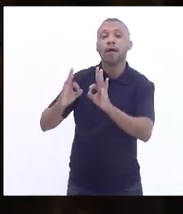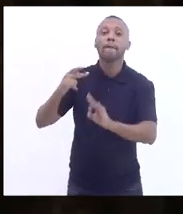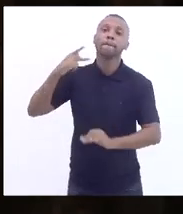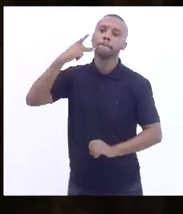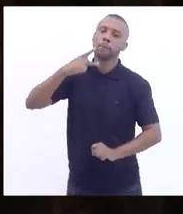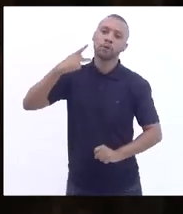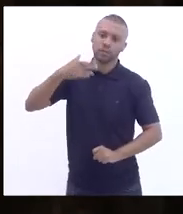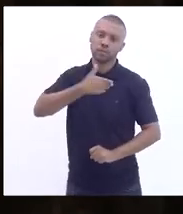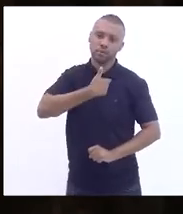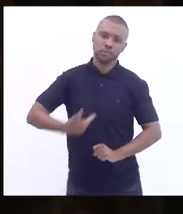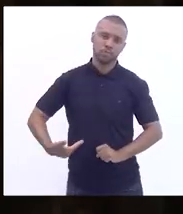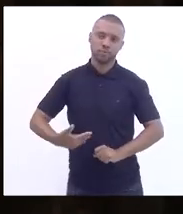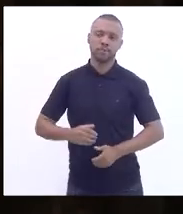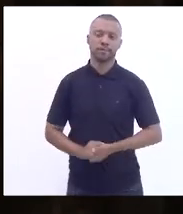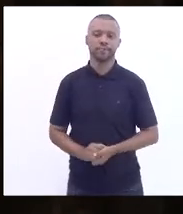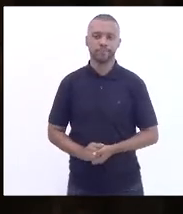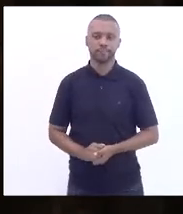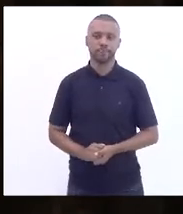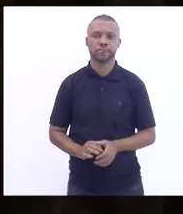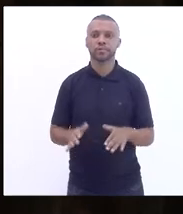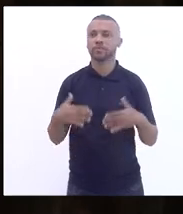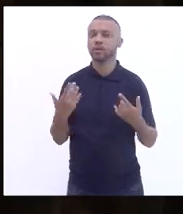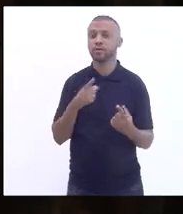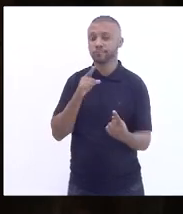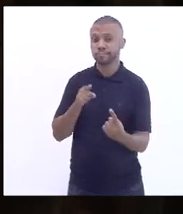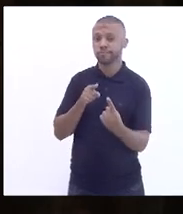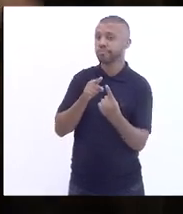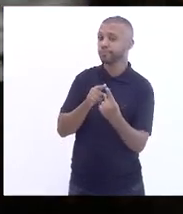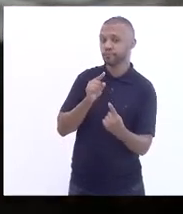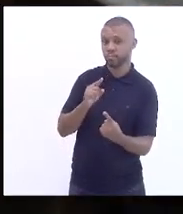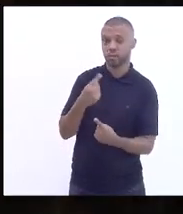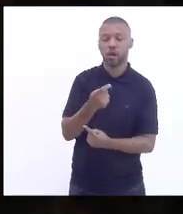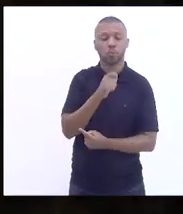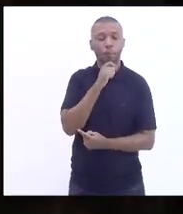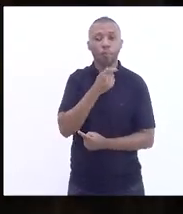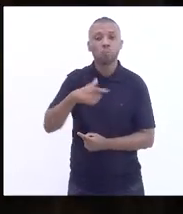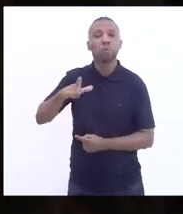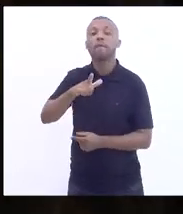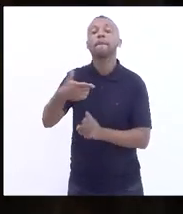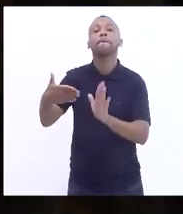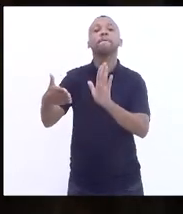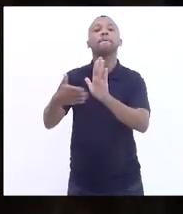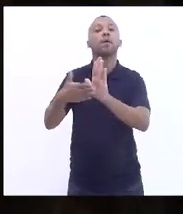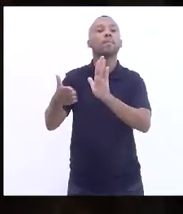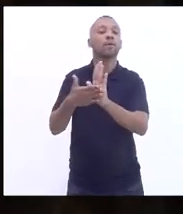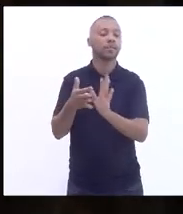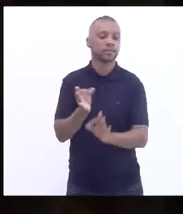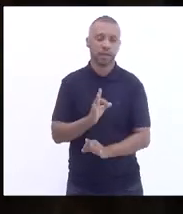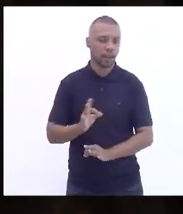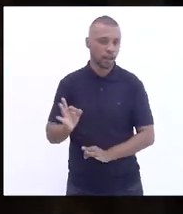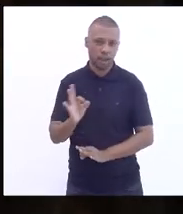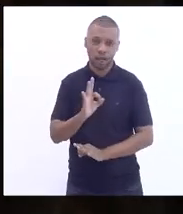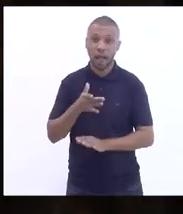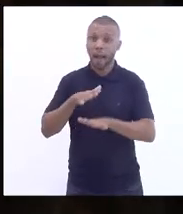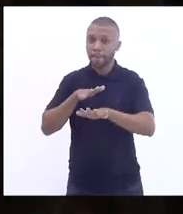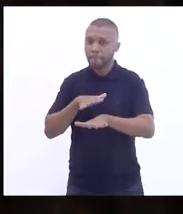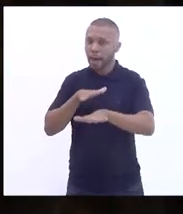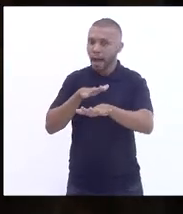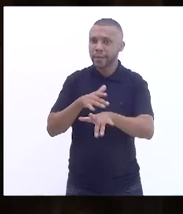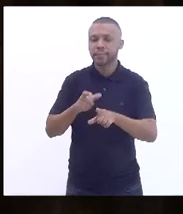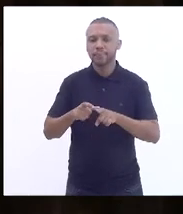E nesse sentido é nós não temos propostas né nosso eu